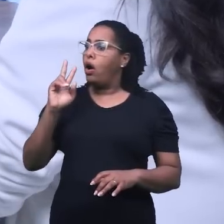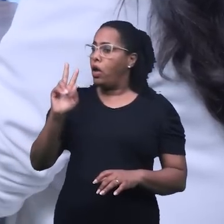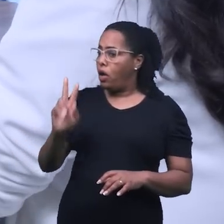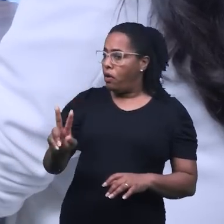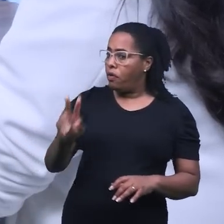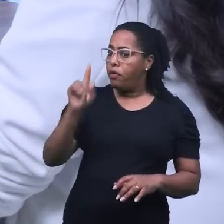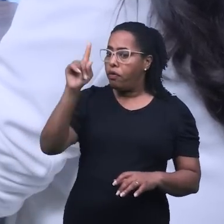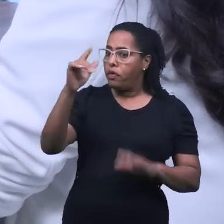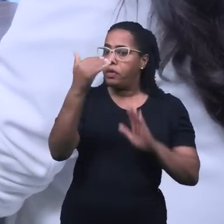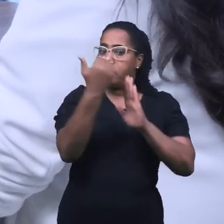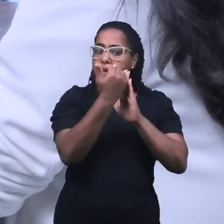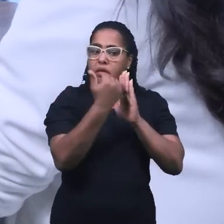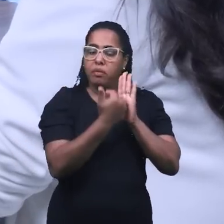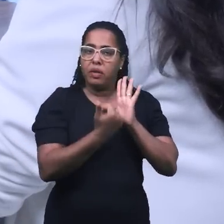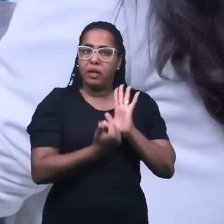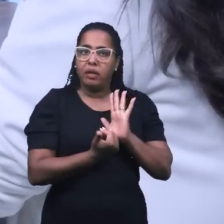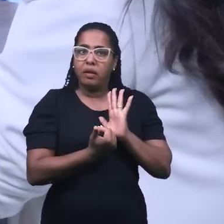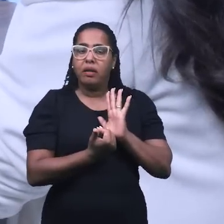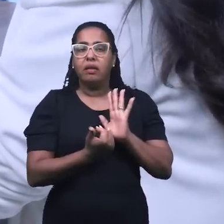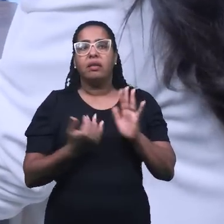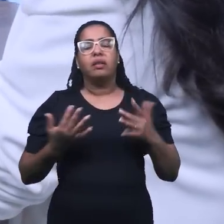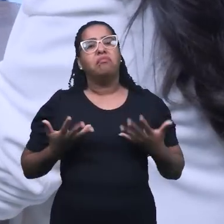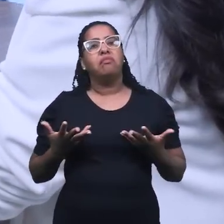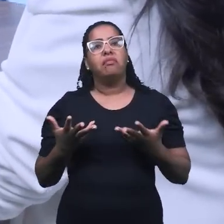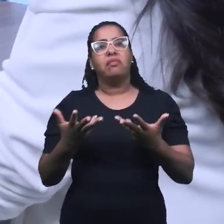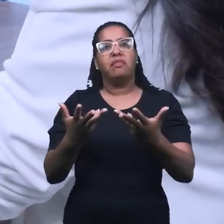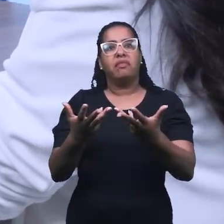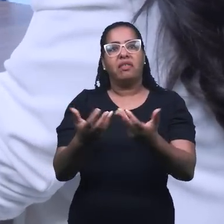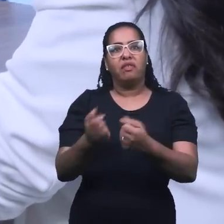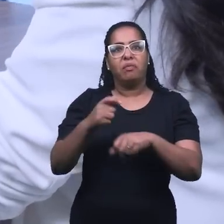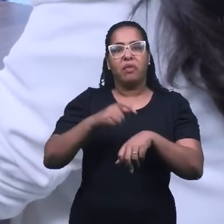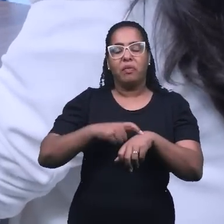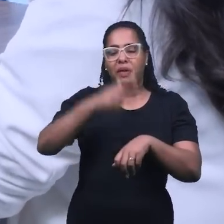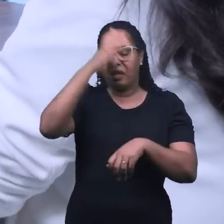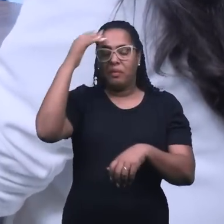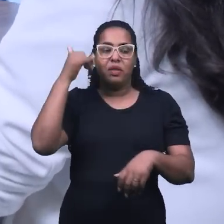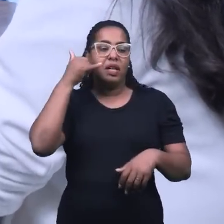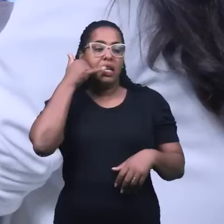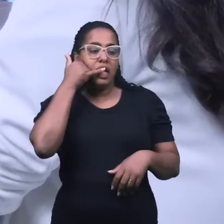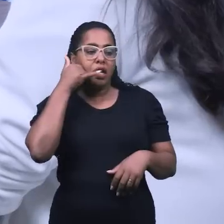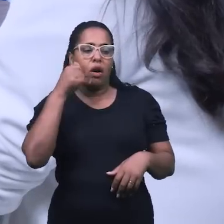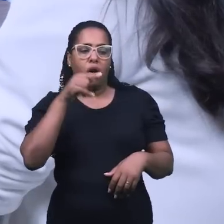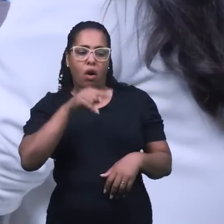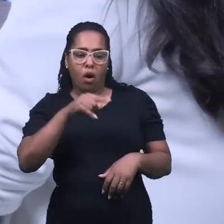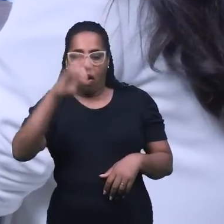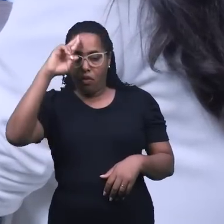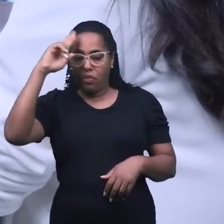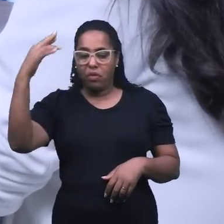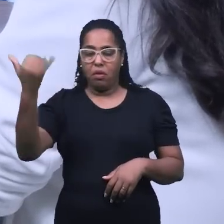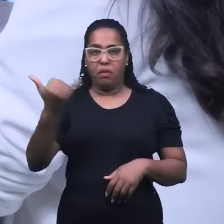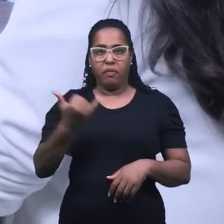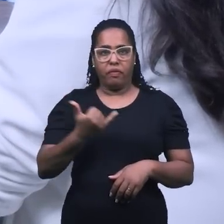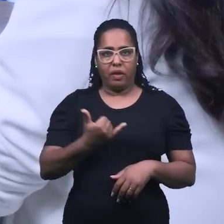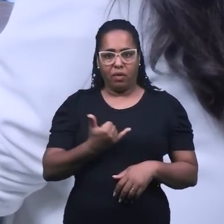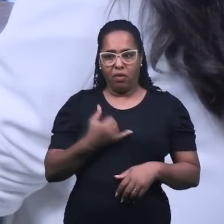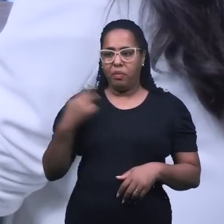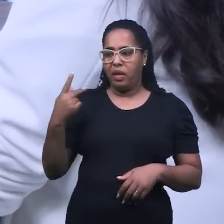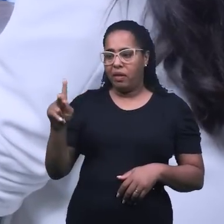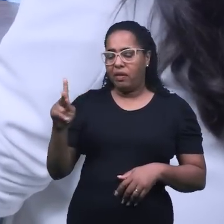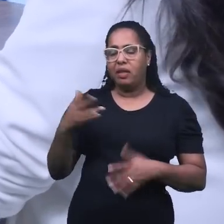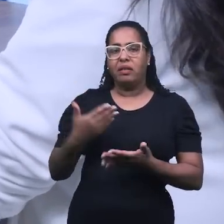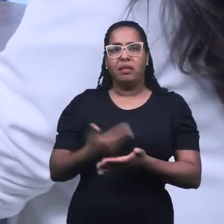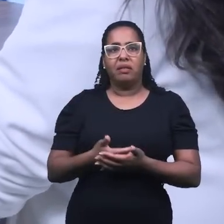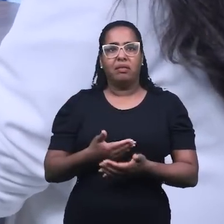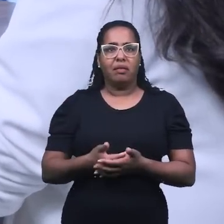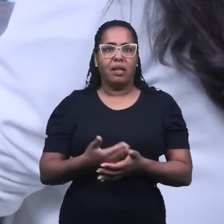mensagem, olha, eu te vi no programa. E maravilhoso é quando a pessoa liga e fala, olha, o Senhor falou